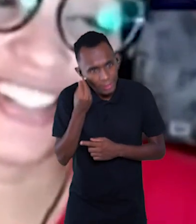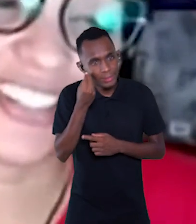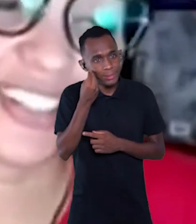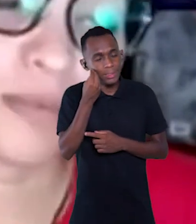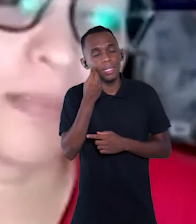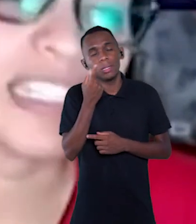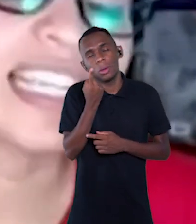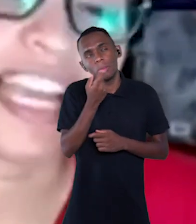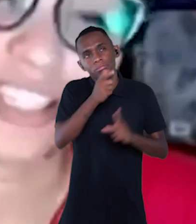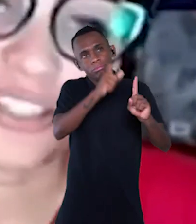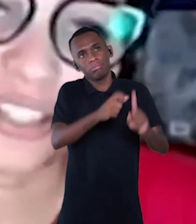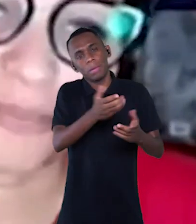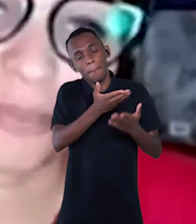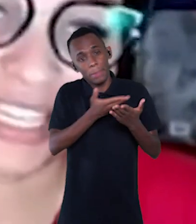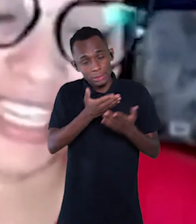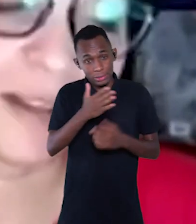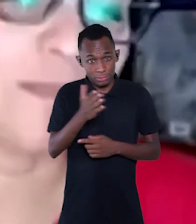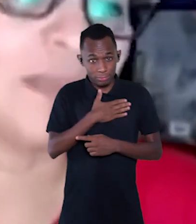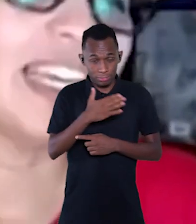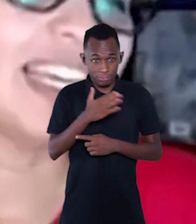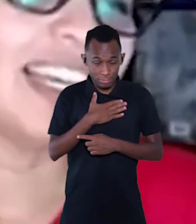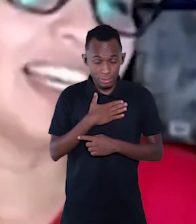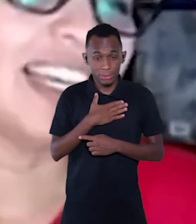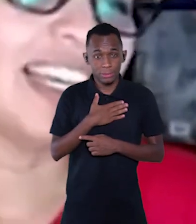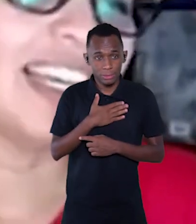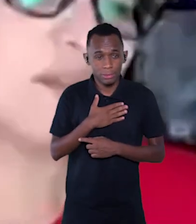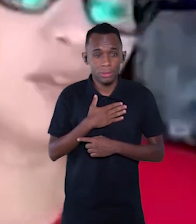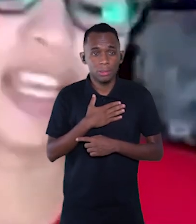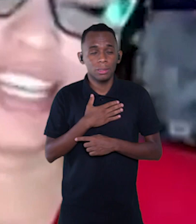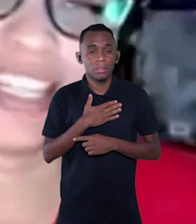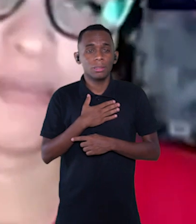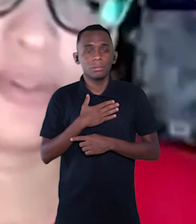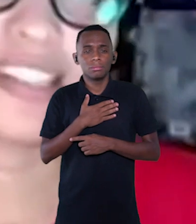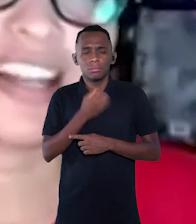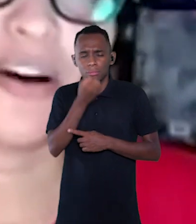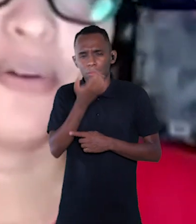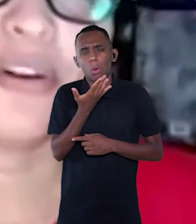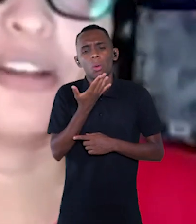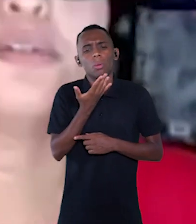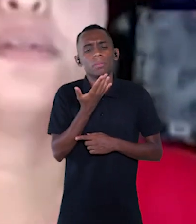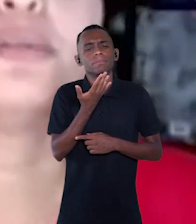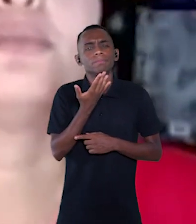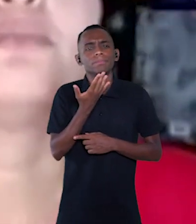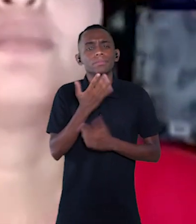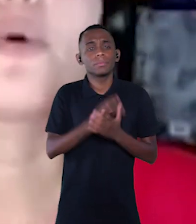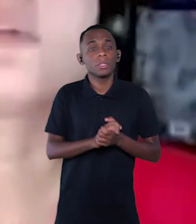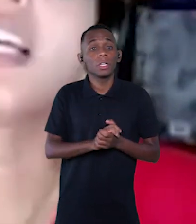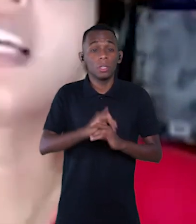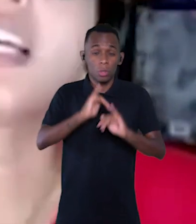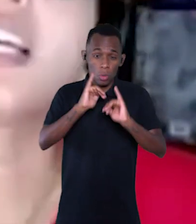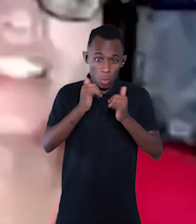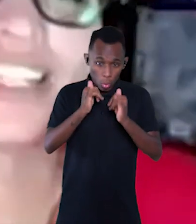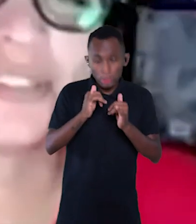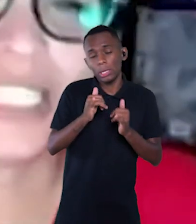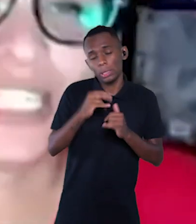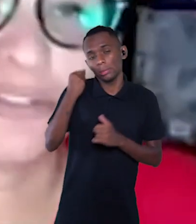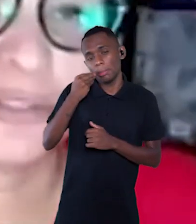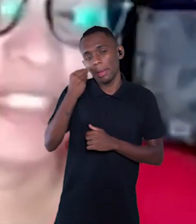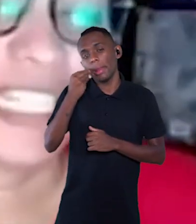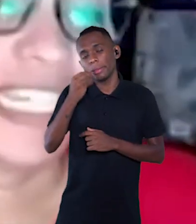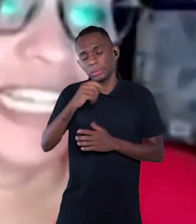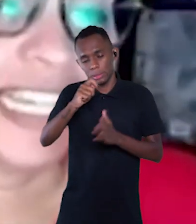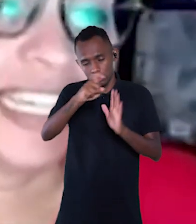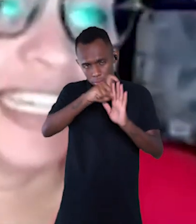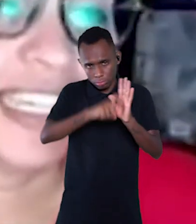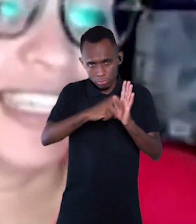experiência, né, de uma paciente minha, muito querida, por sinal. Eu contei a história dela no